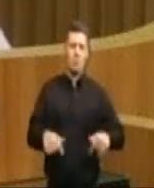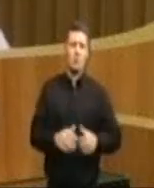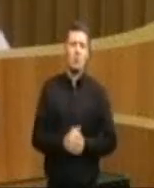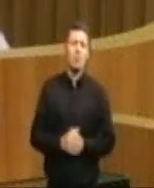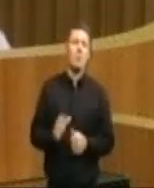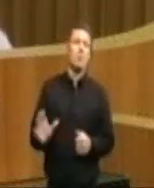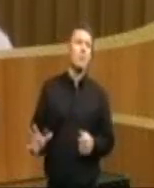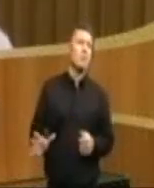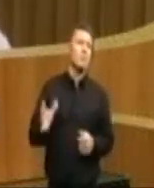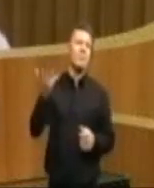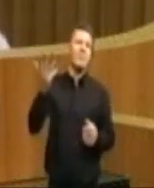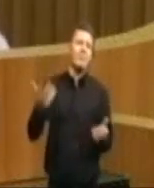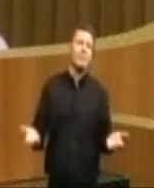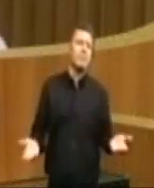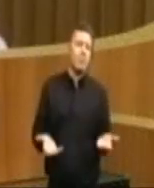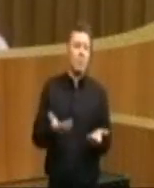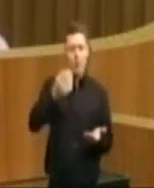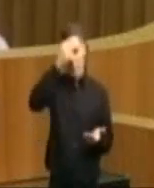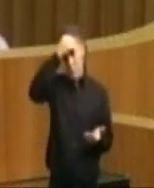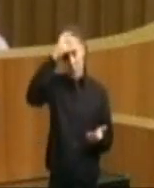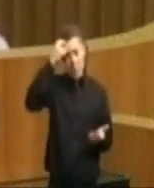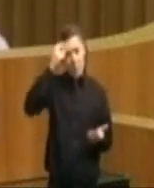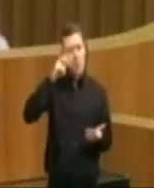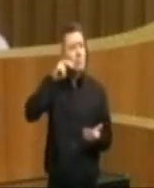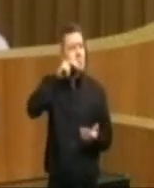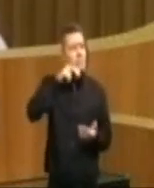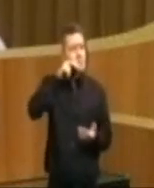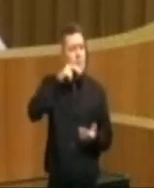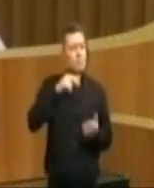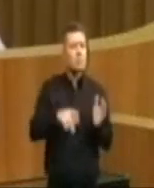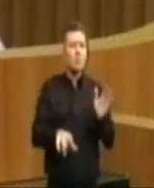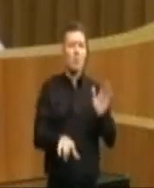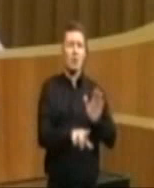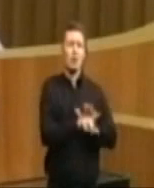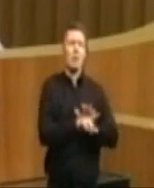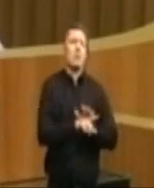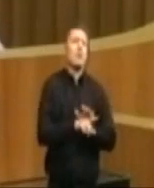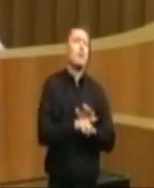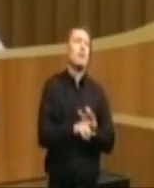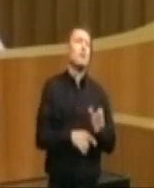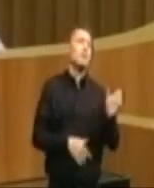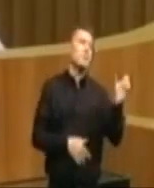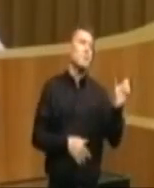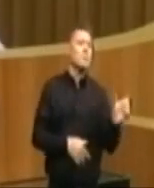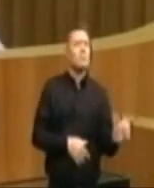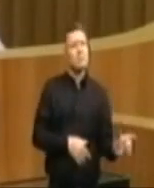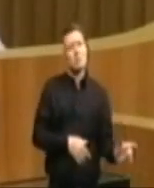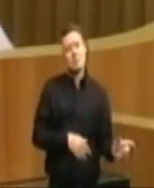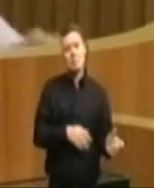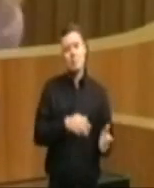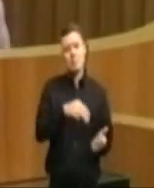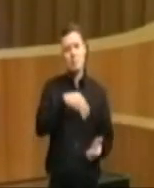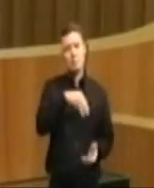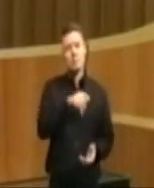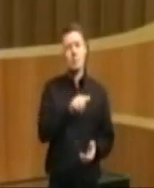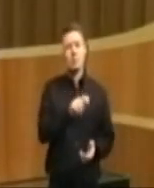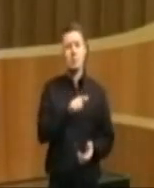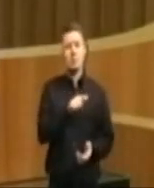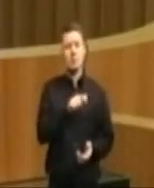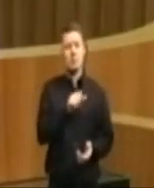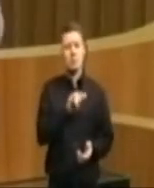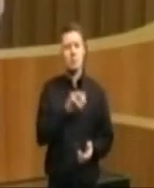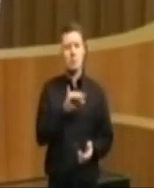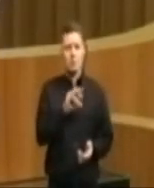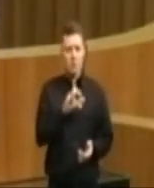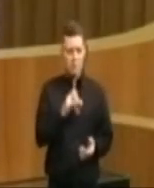que acontece hoje no município de Natal? As leis que regem a categoria do magistério aqui são duas. A